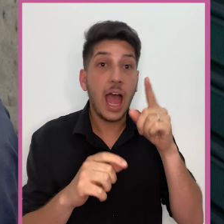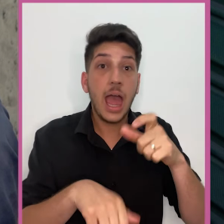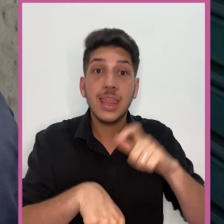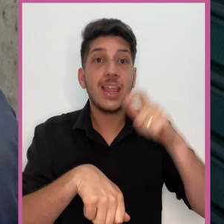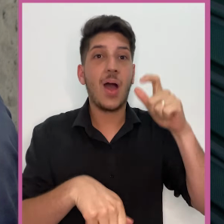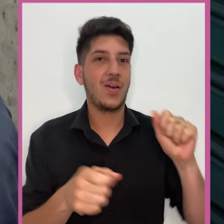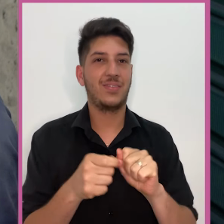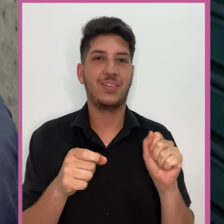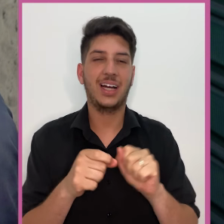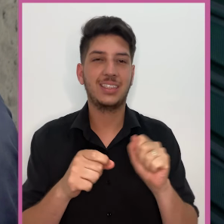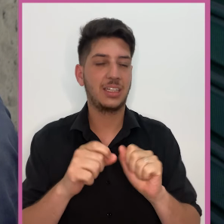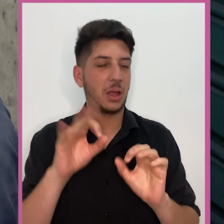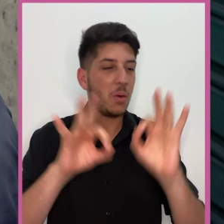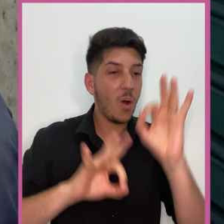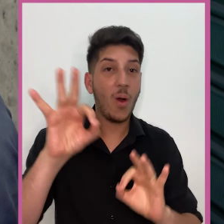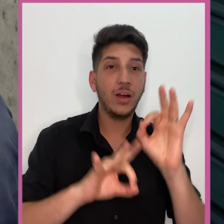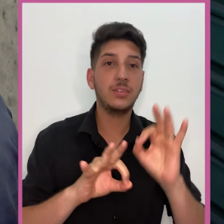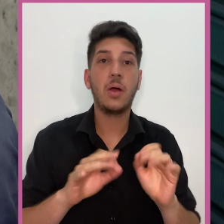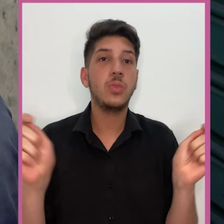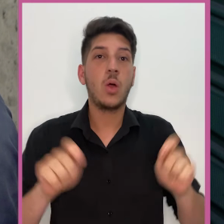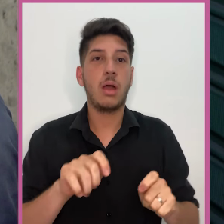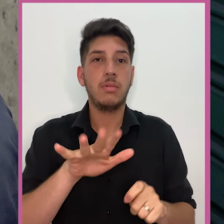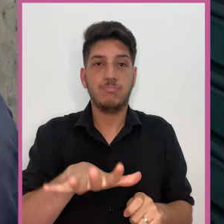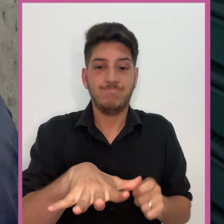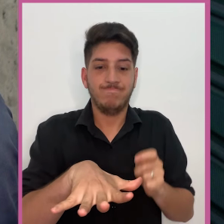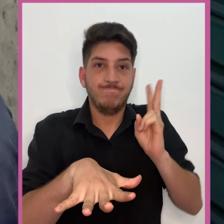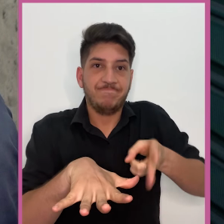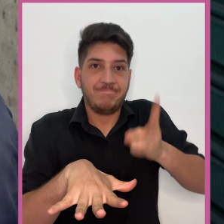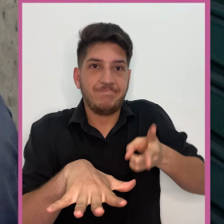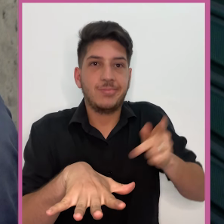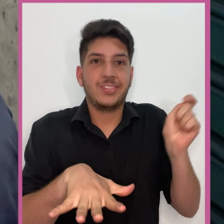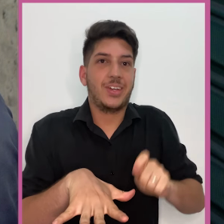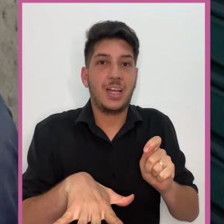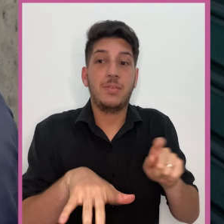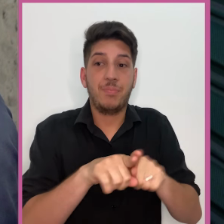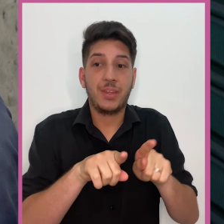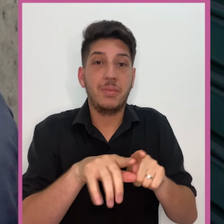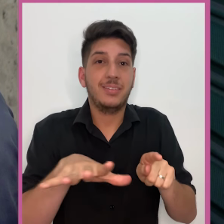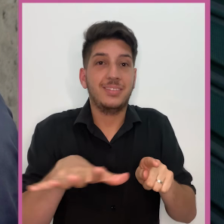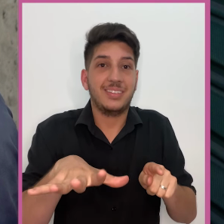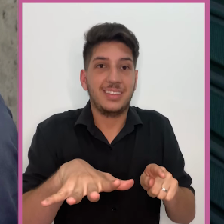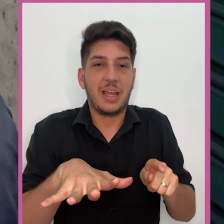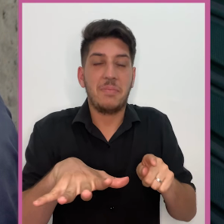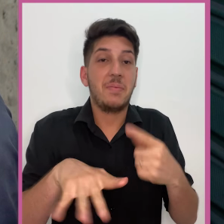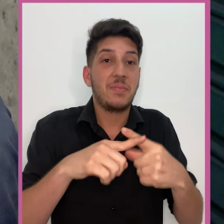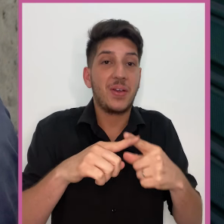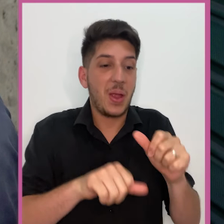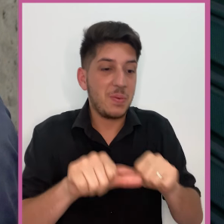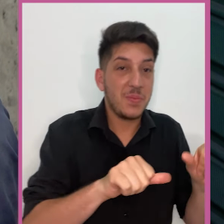na hora ali, assim, não tinha muito que. Não dava pra ficar mantendo, assim, E aí com tipo. isso, tremer é legal